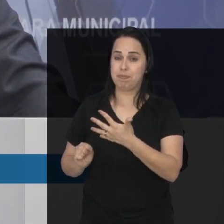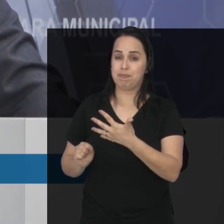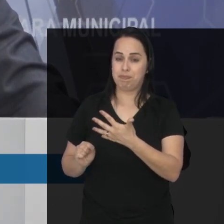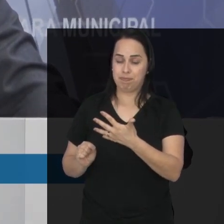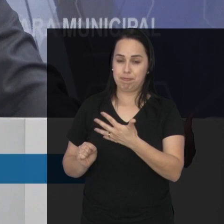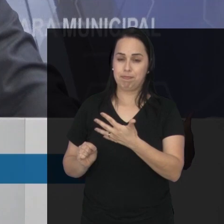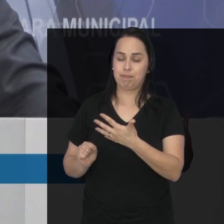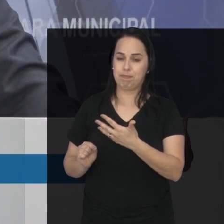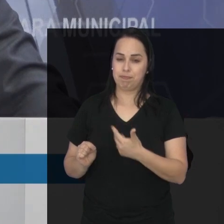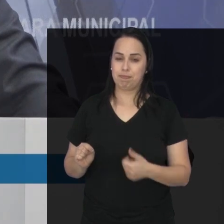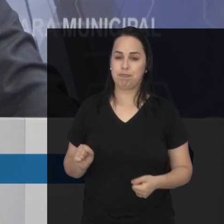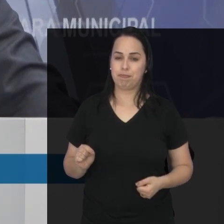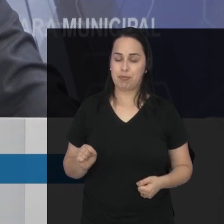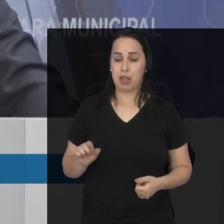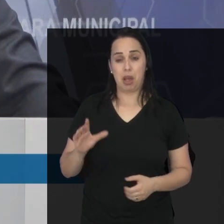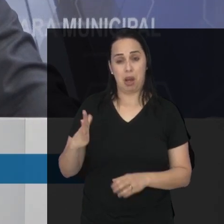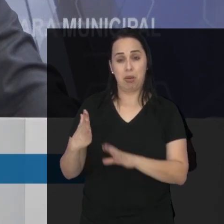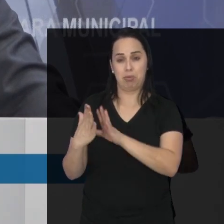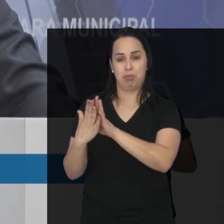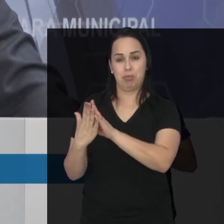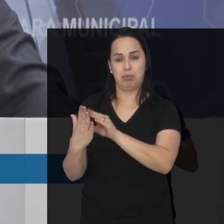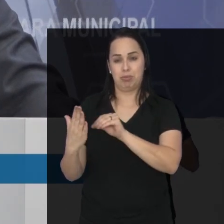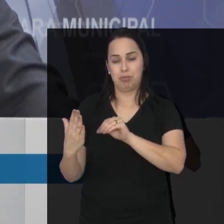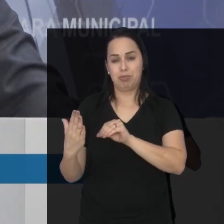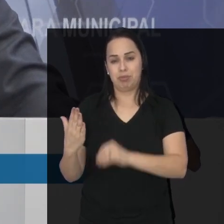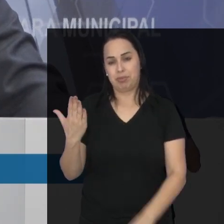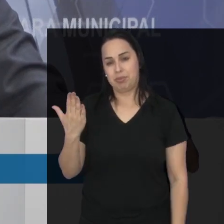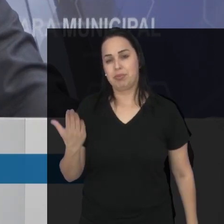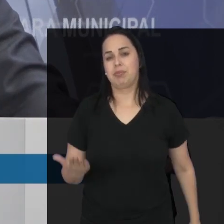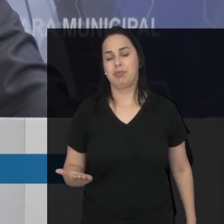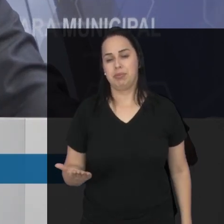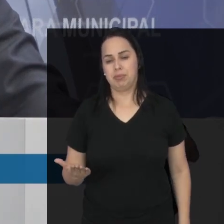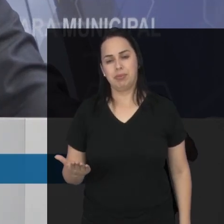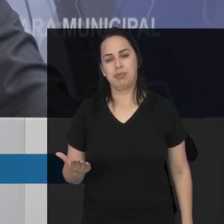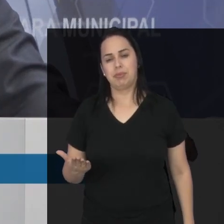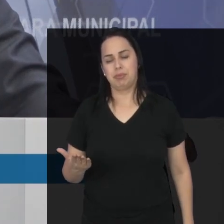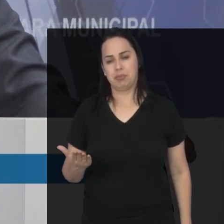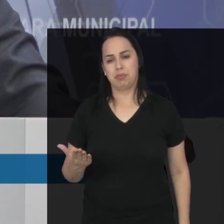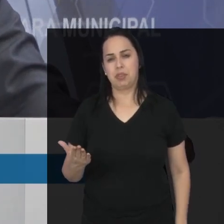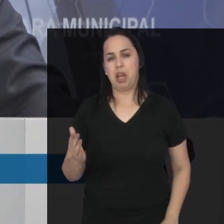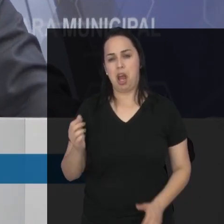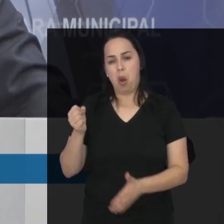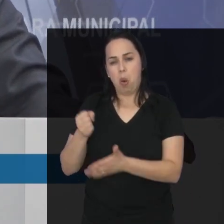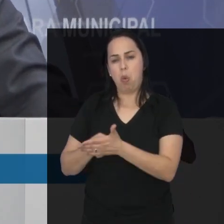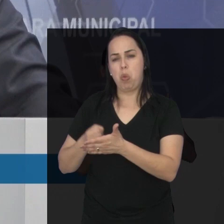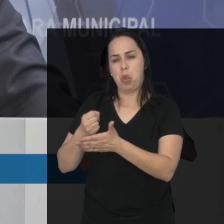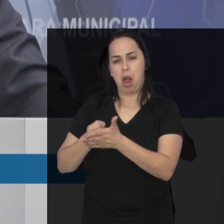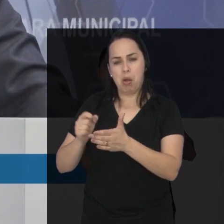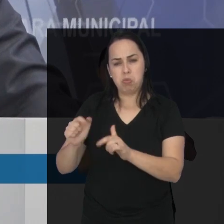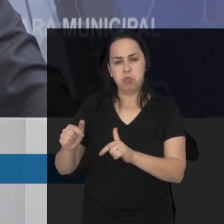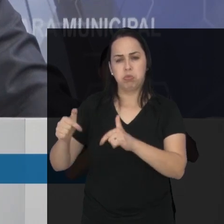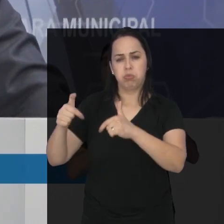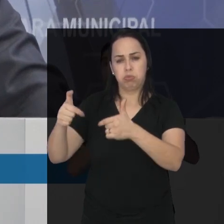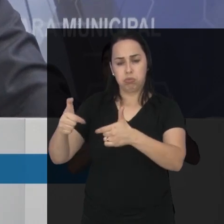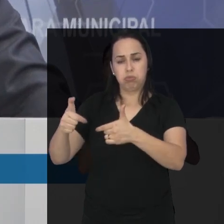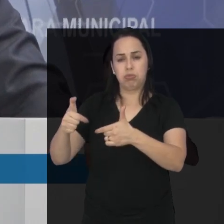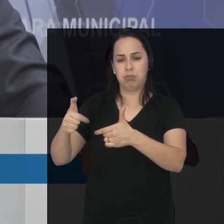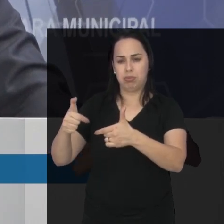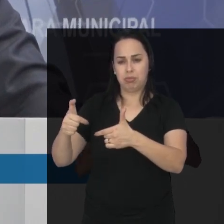E pelo seu exemplo, que é batalhar por tudo, não